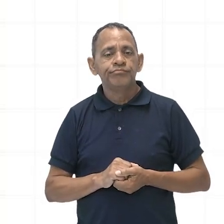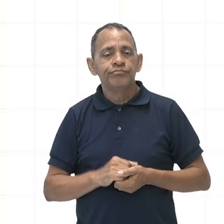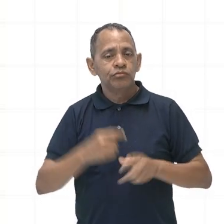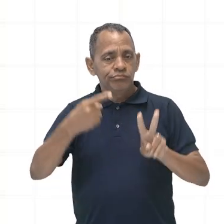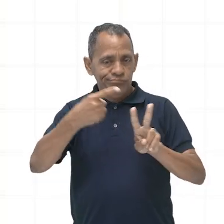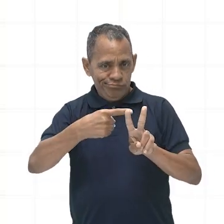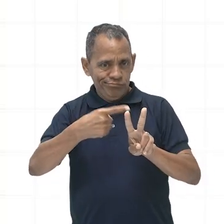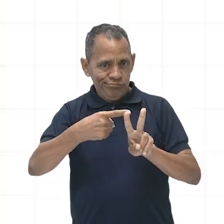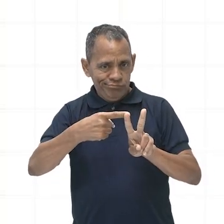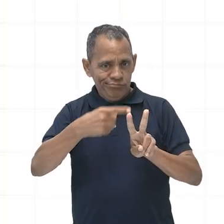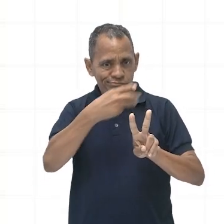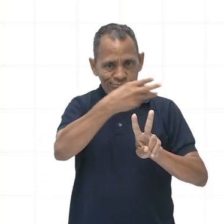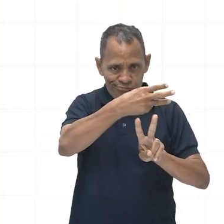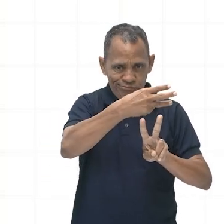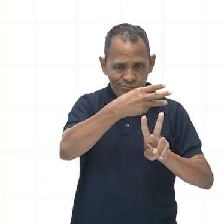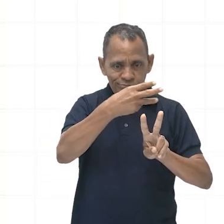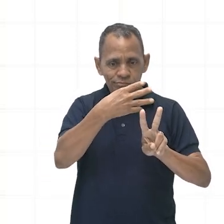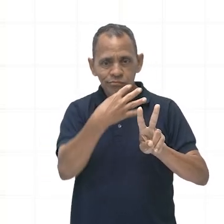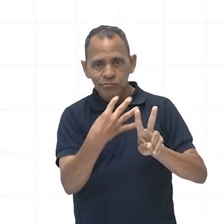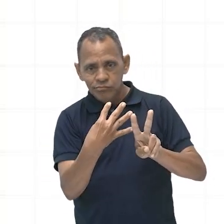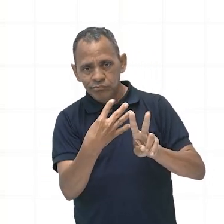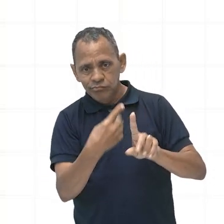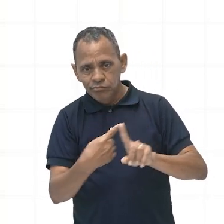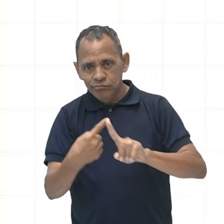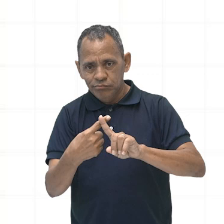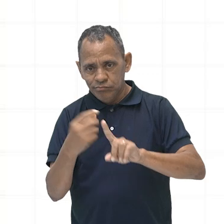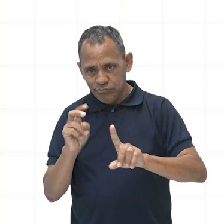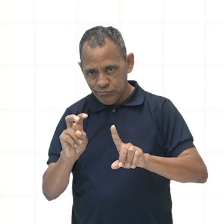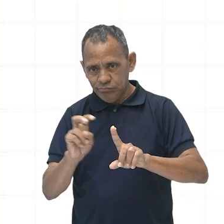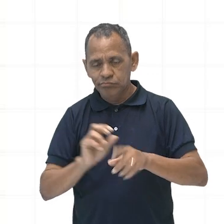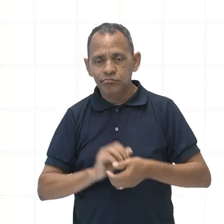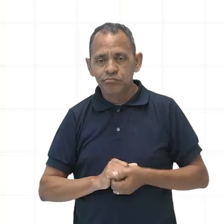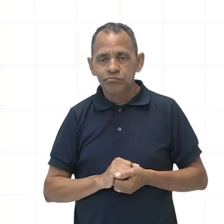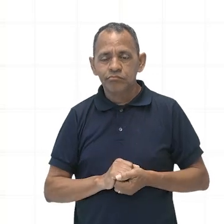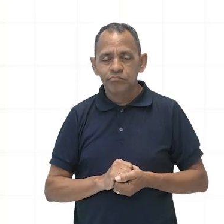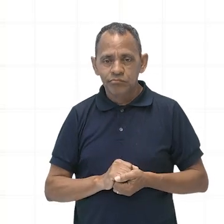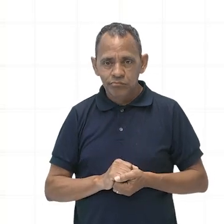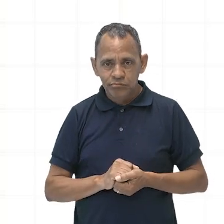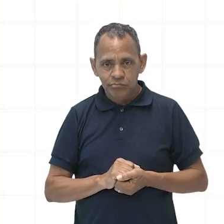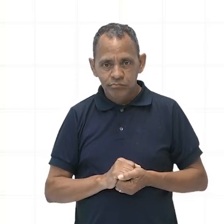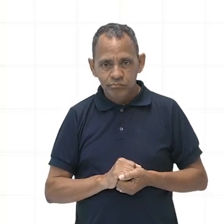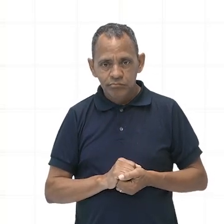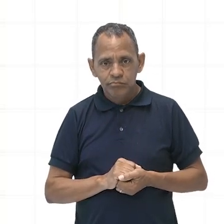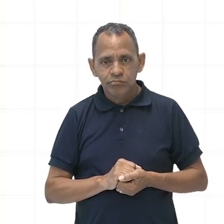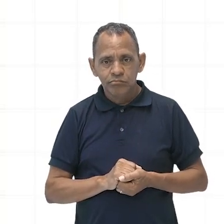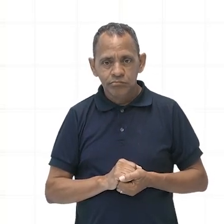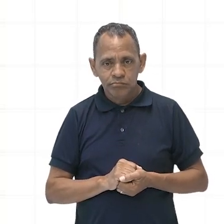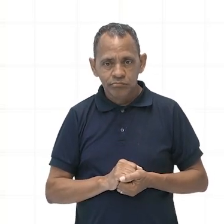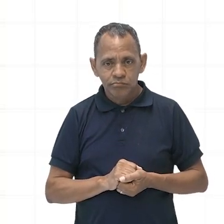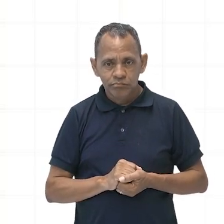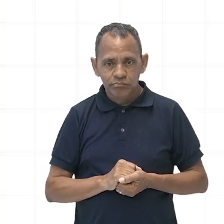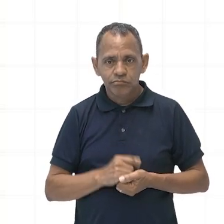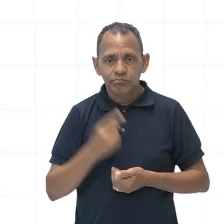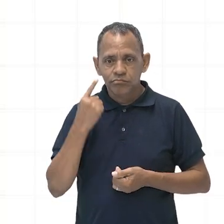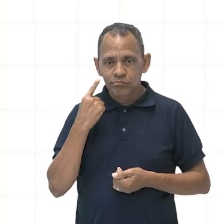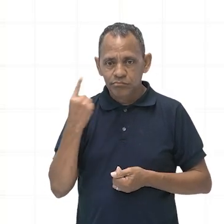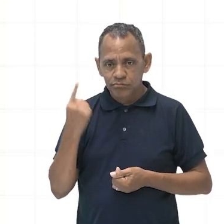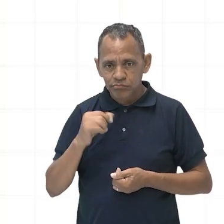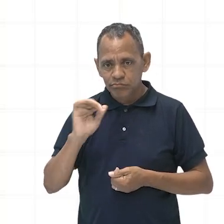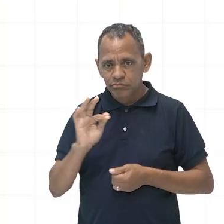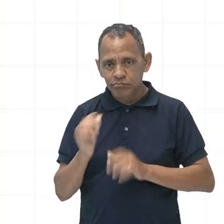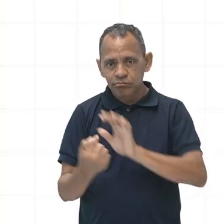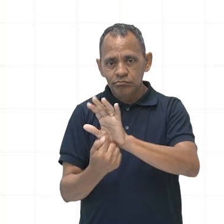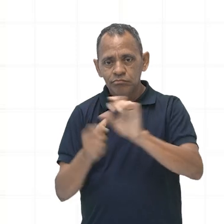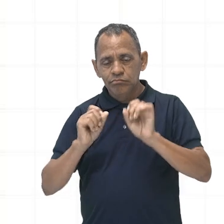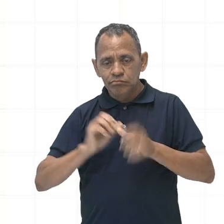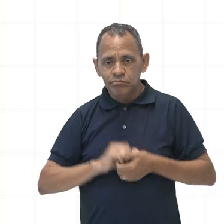vezes 5. Isso é a mesma coisa que raiz cúbica de 4 vezes raiz cúbica de